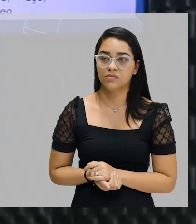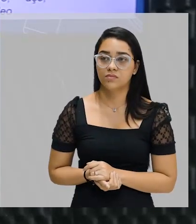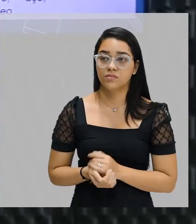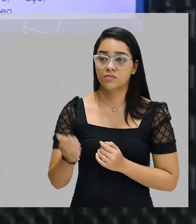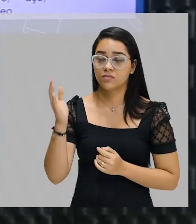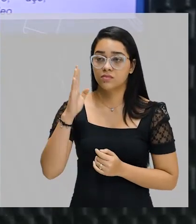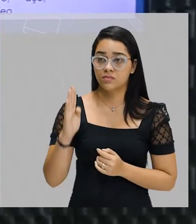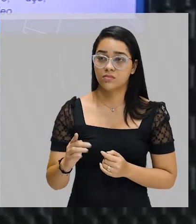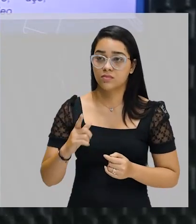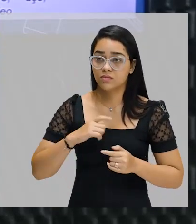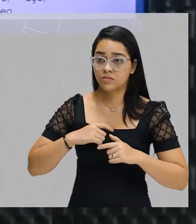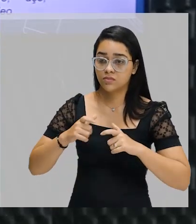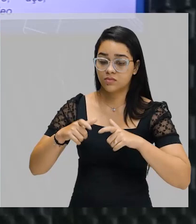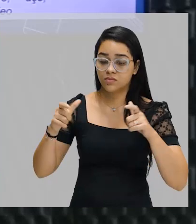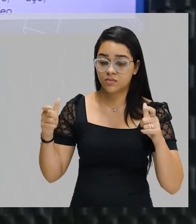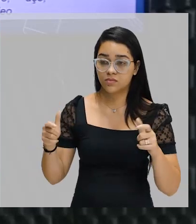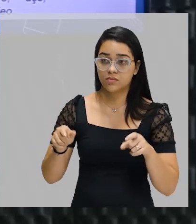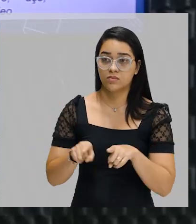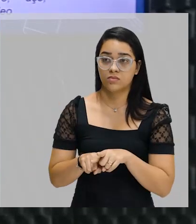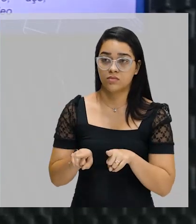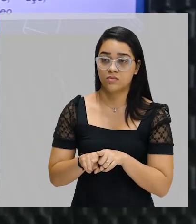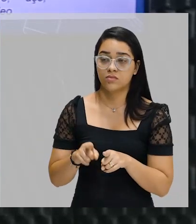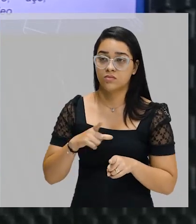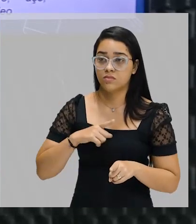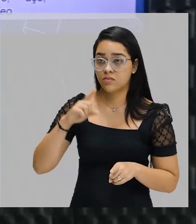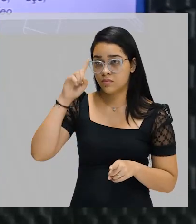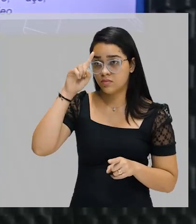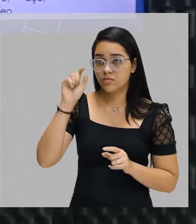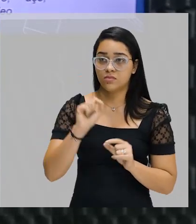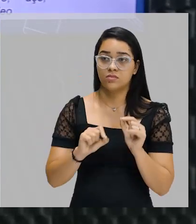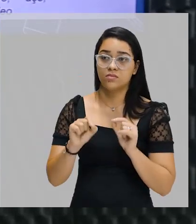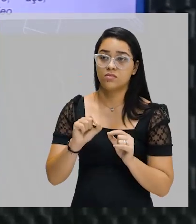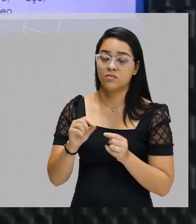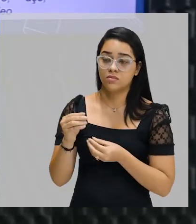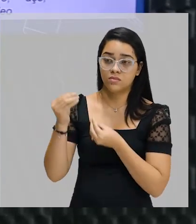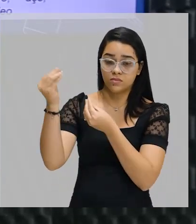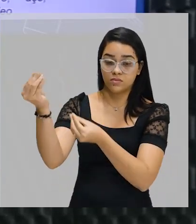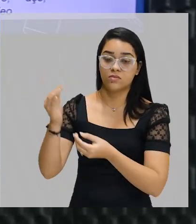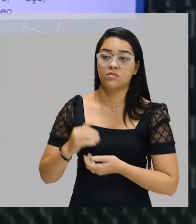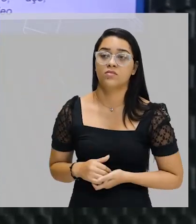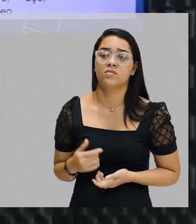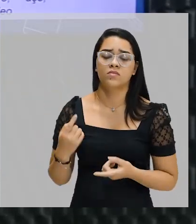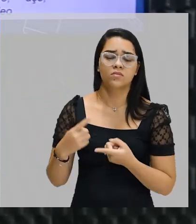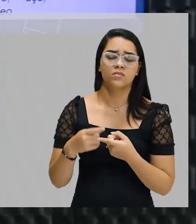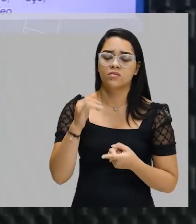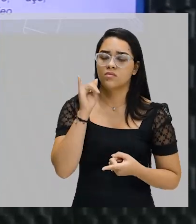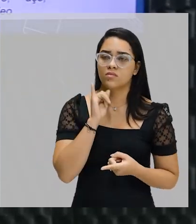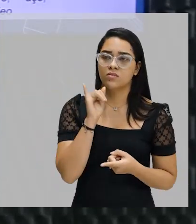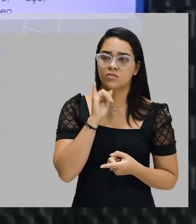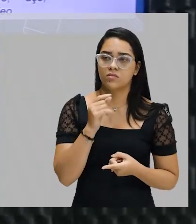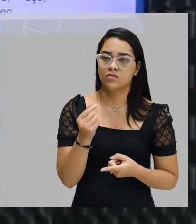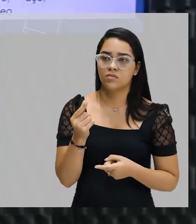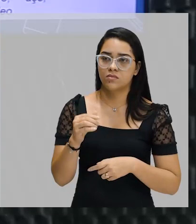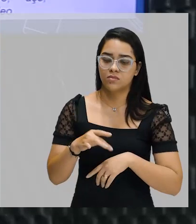Brasil aí produz em grande quantidade, com o intuito principalmente de exportação. Por que, por exemplo, o preço da carne ela subiu no Brasil